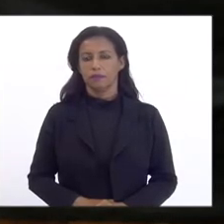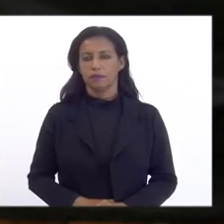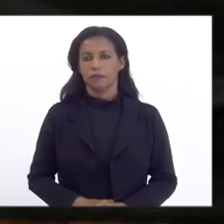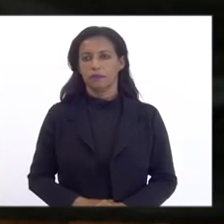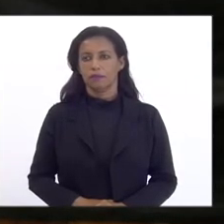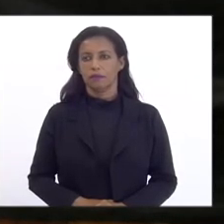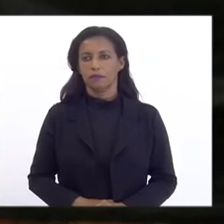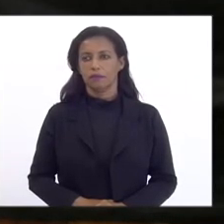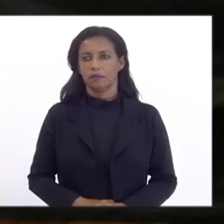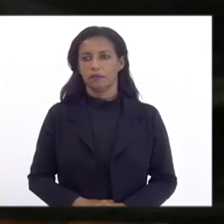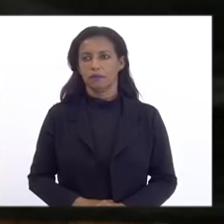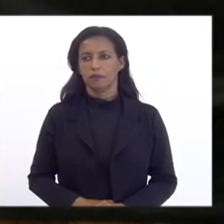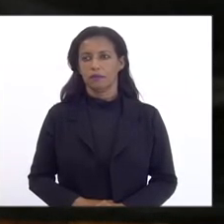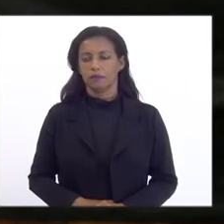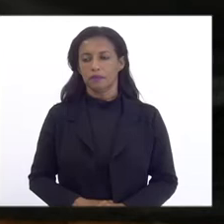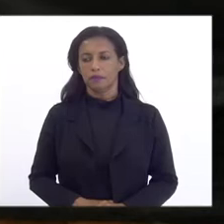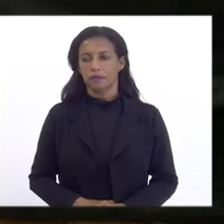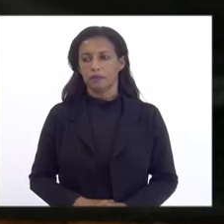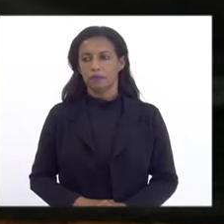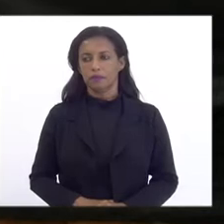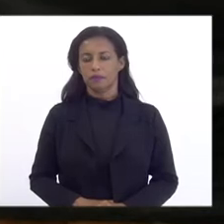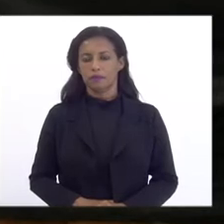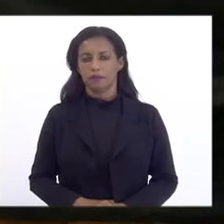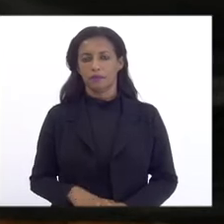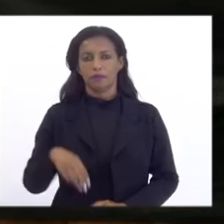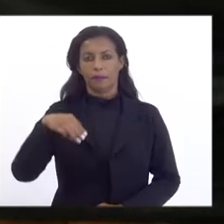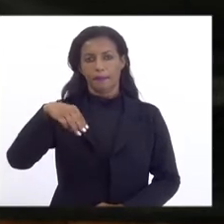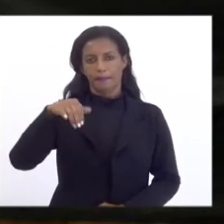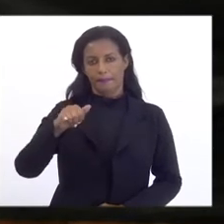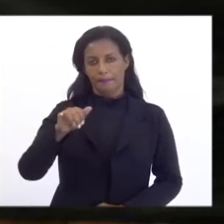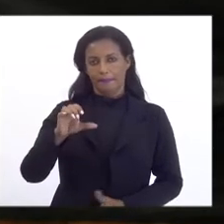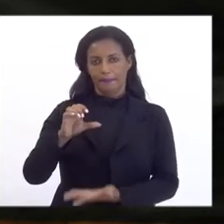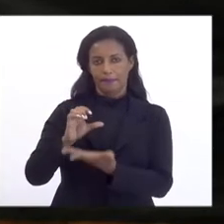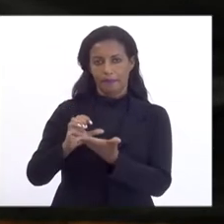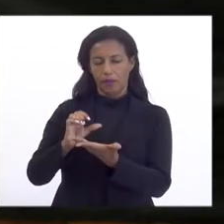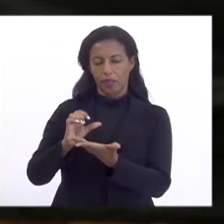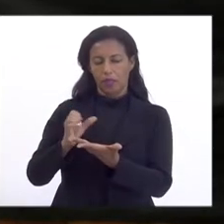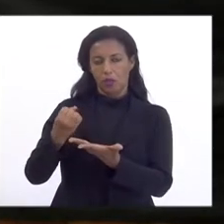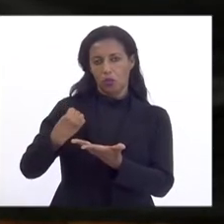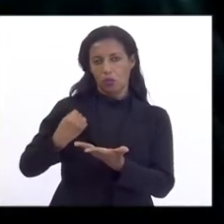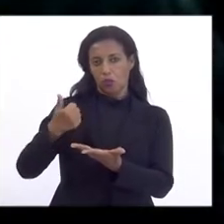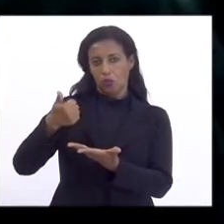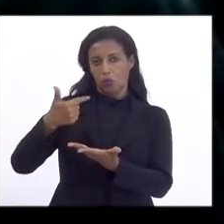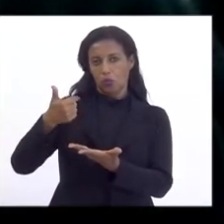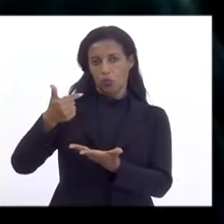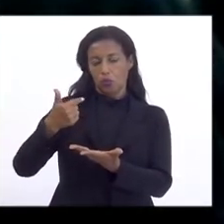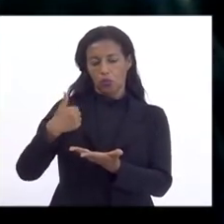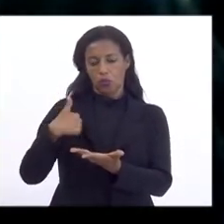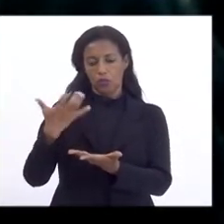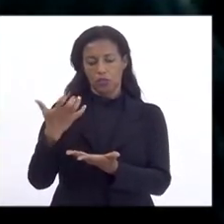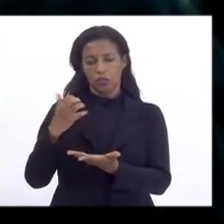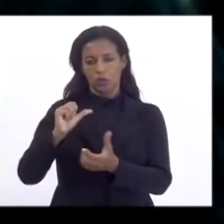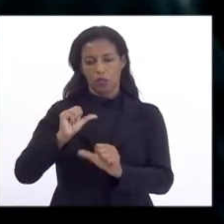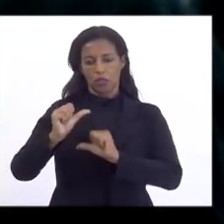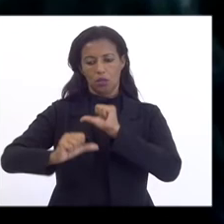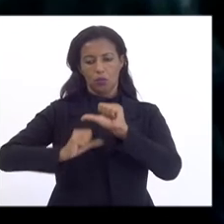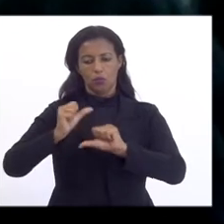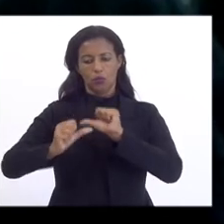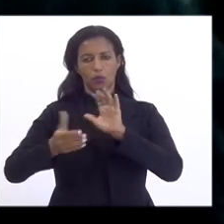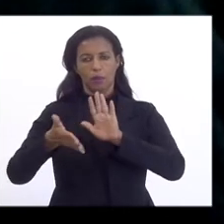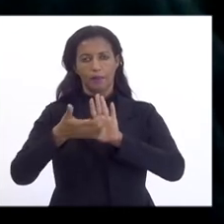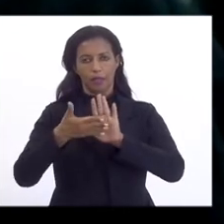Emendas de pela plenário, ordem, presidente, pela Link. Ordem. No 12, eu quero alterar o meu